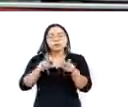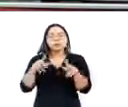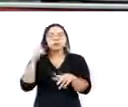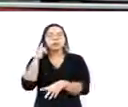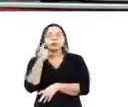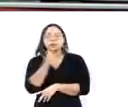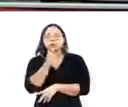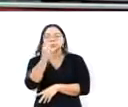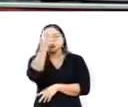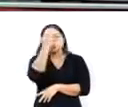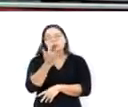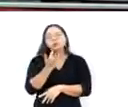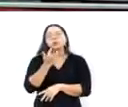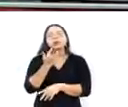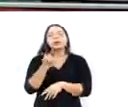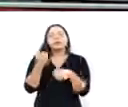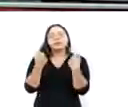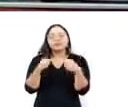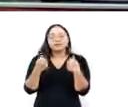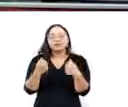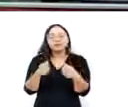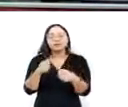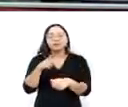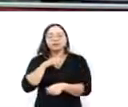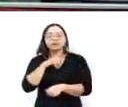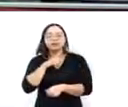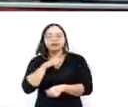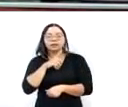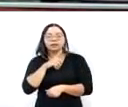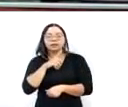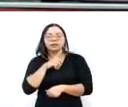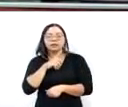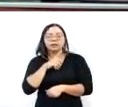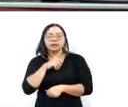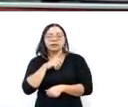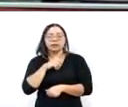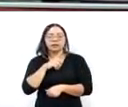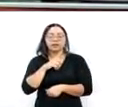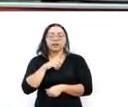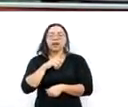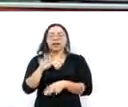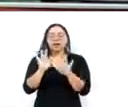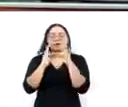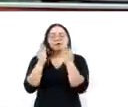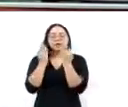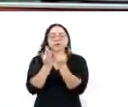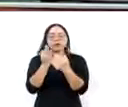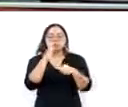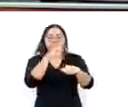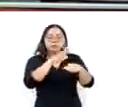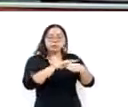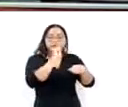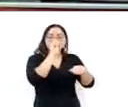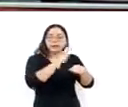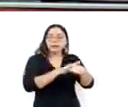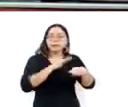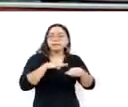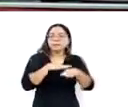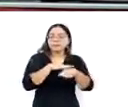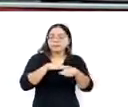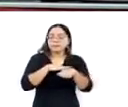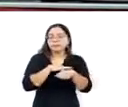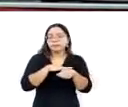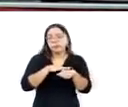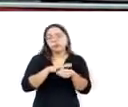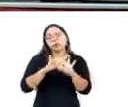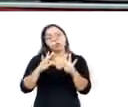que são os surdos, que são os cegos, eles precisavam de atendimento. Então, as famílias foram chamadas nesse momento para